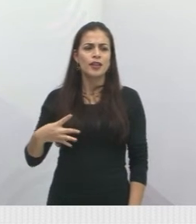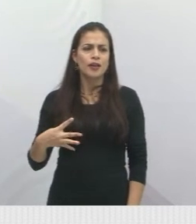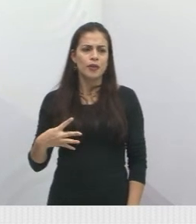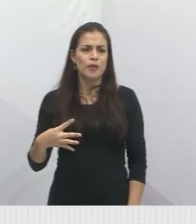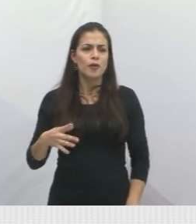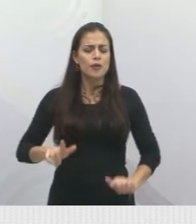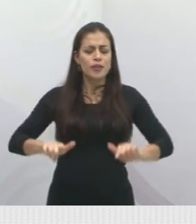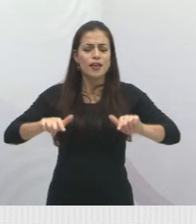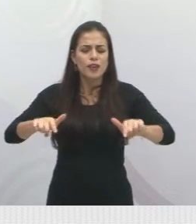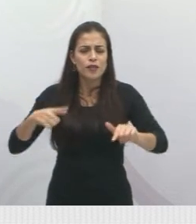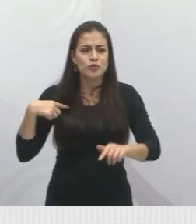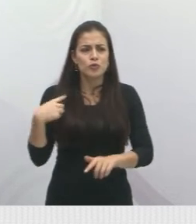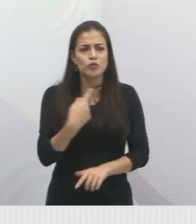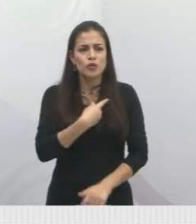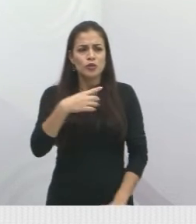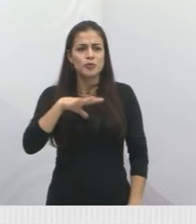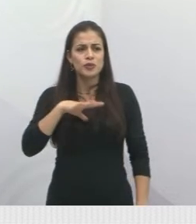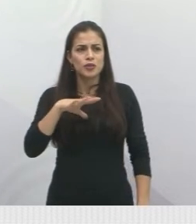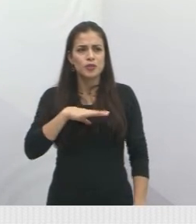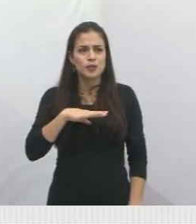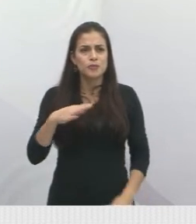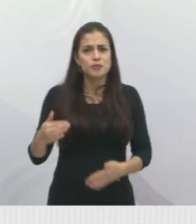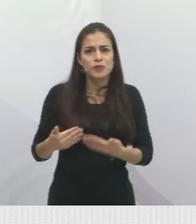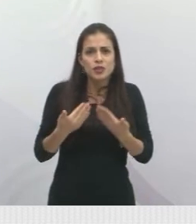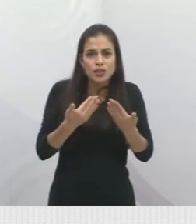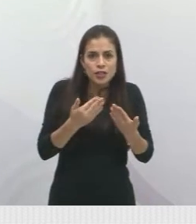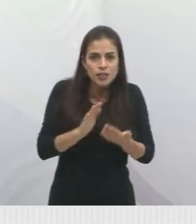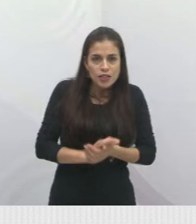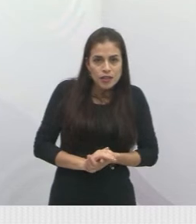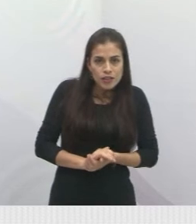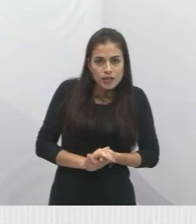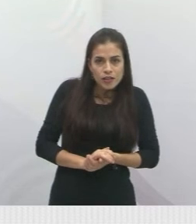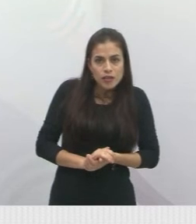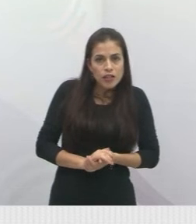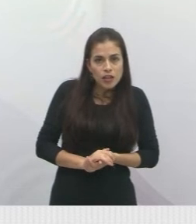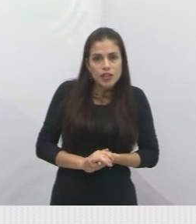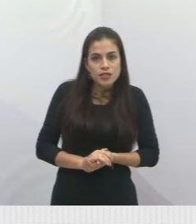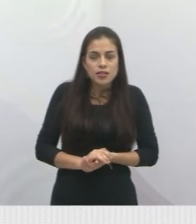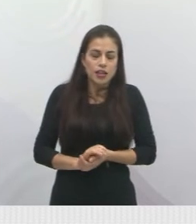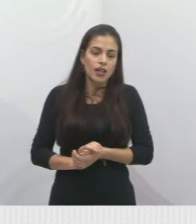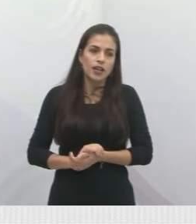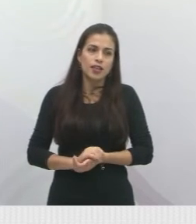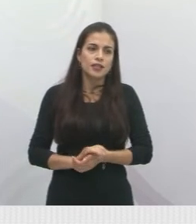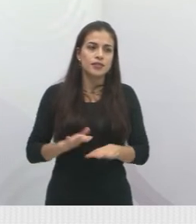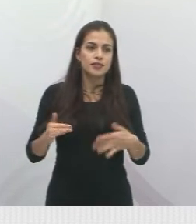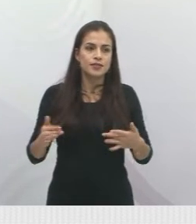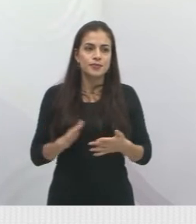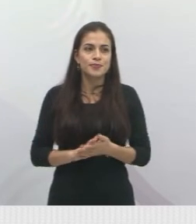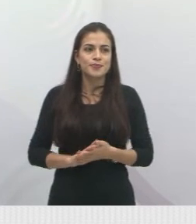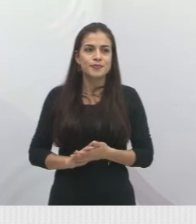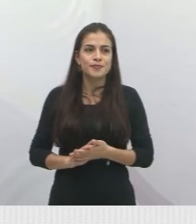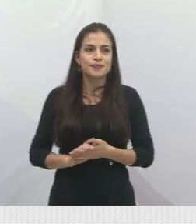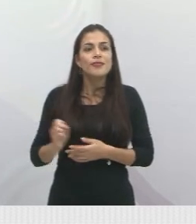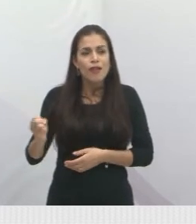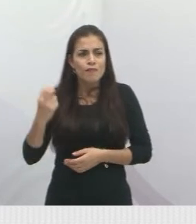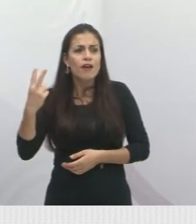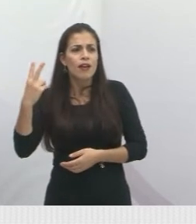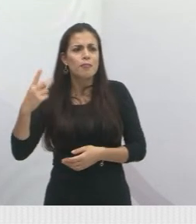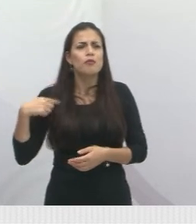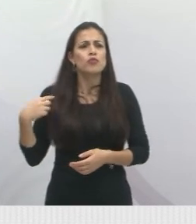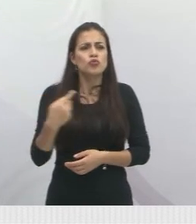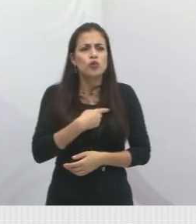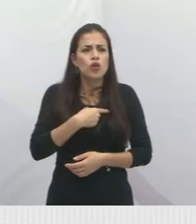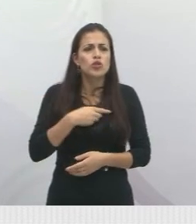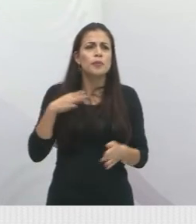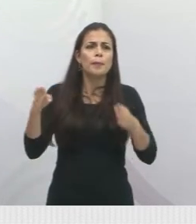e se a gente puder dar esse crédito para ele, mais um sim da nossa cidade, será de grande valia também para o nosso